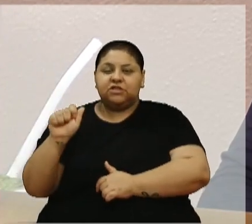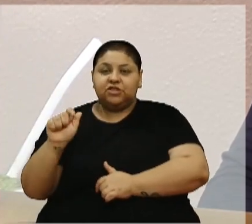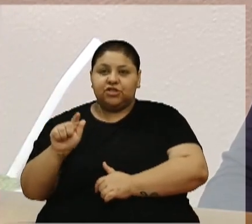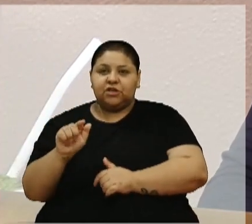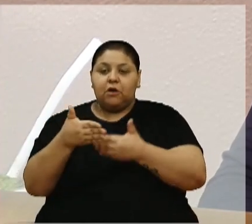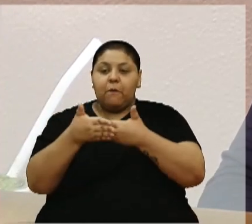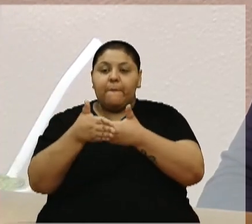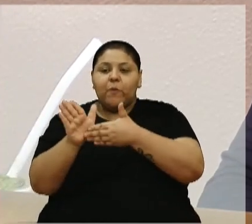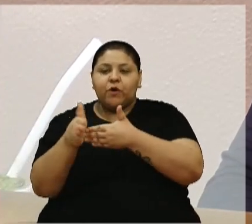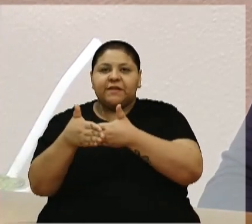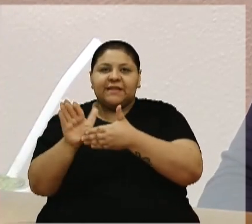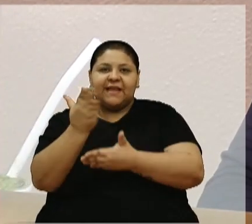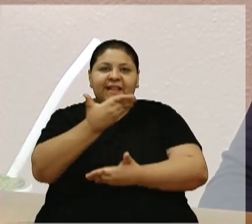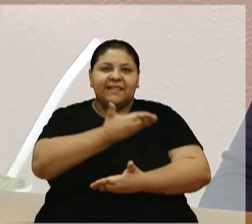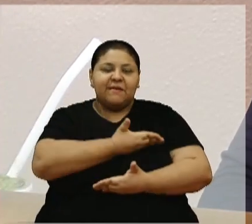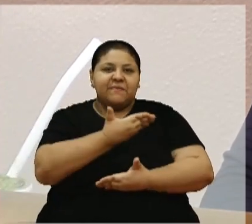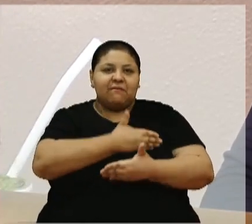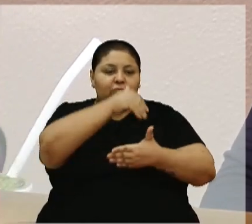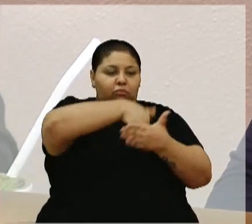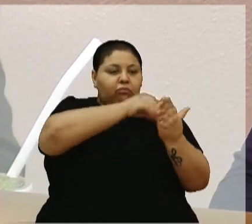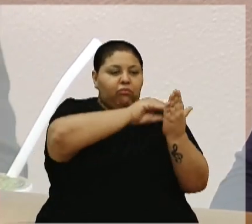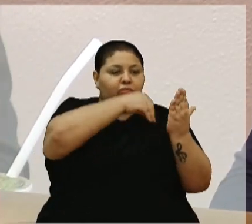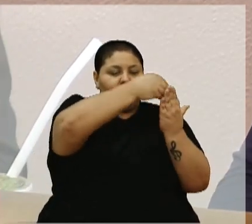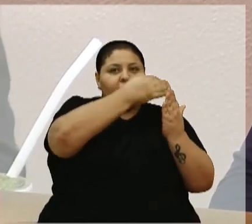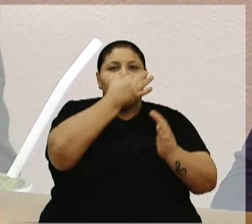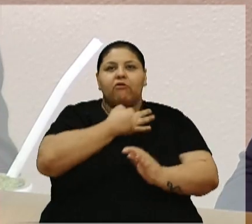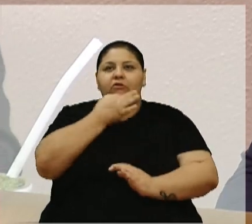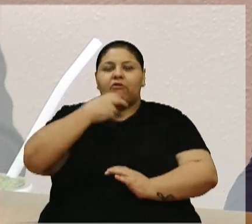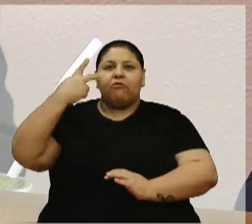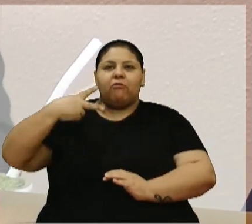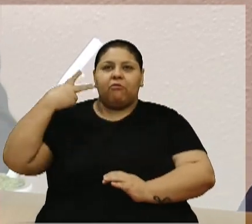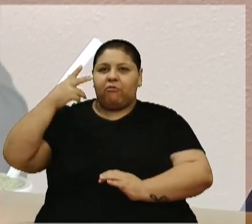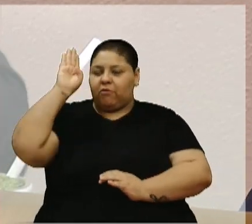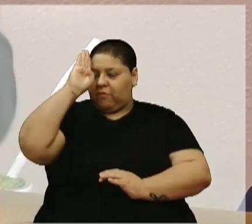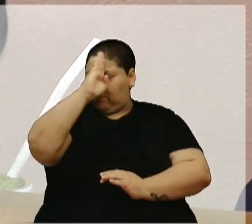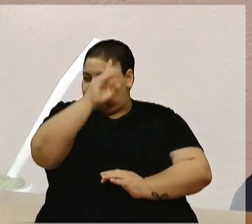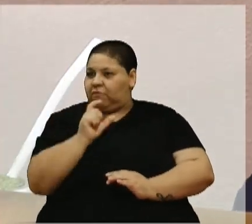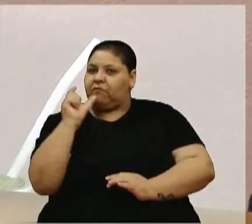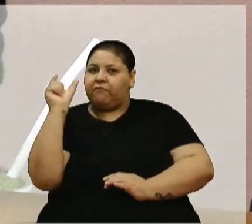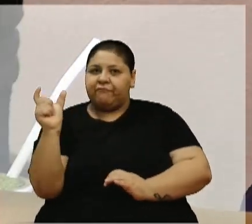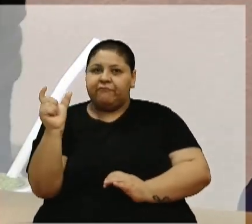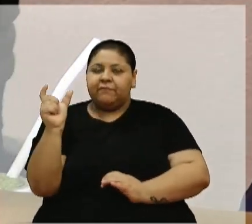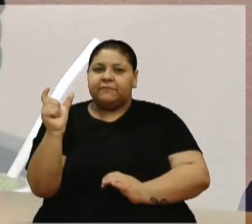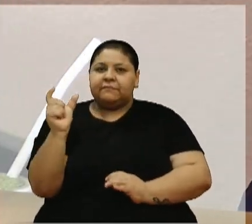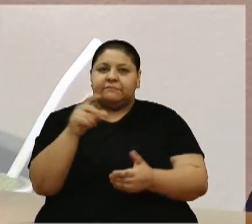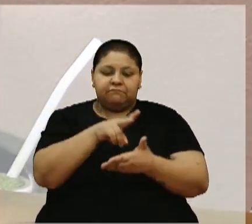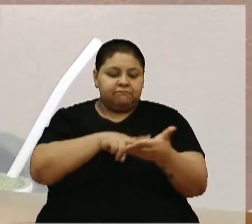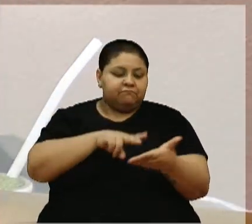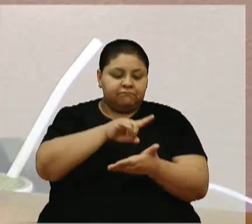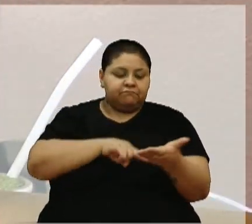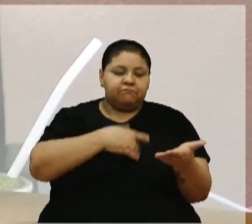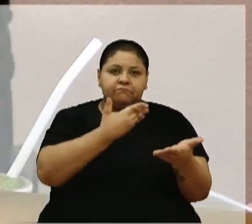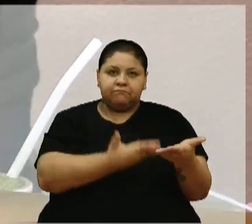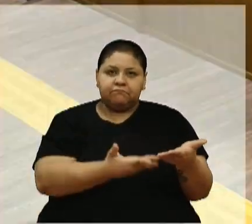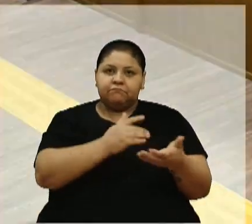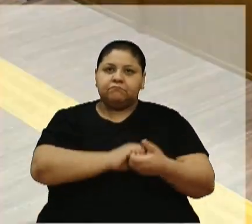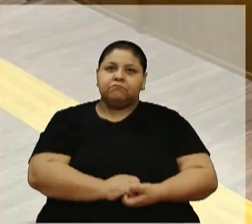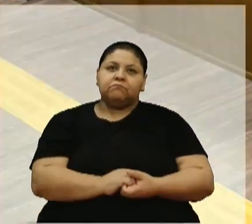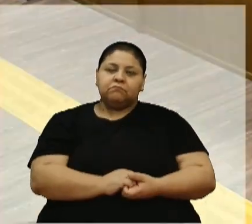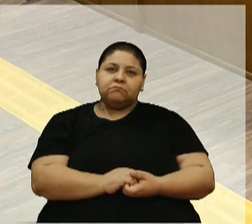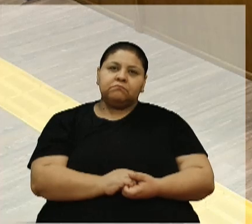eventos do município de Caxias do Sul. Relator é o vereador Adriano Bressan. Com a palavra o relator para a leitura do